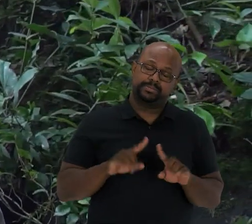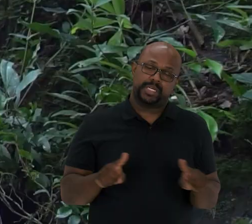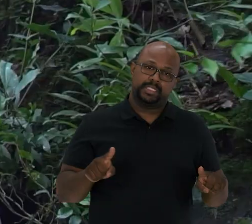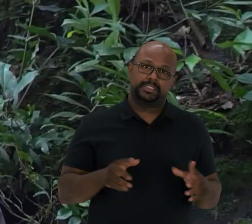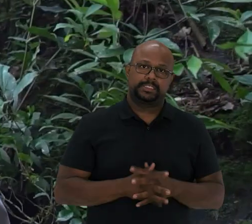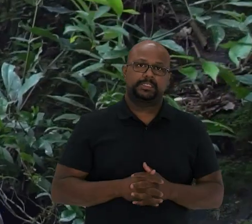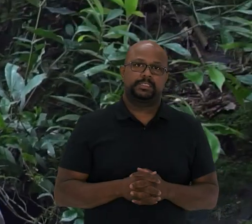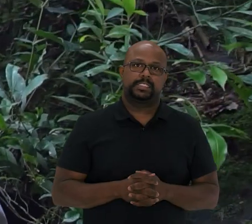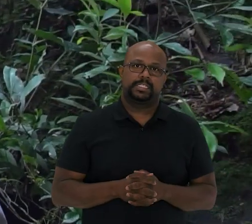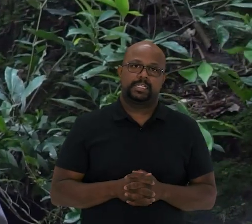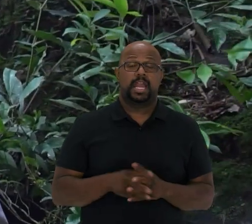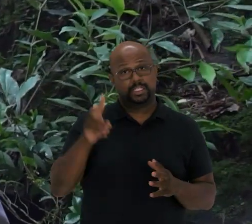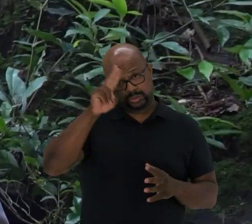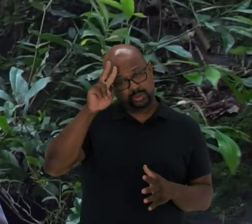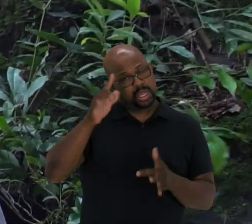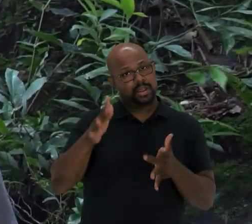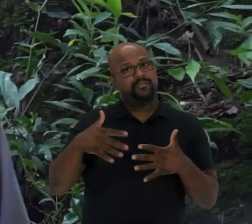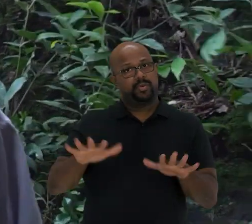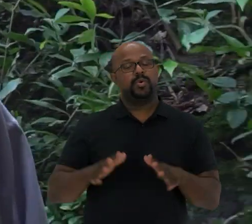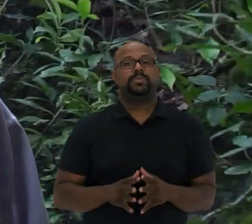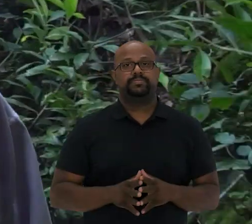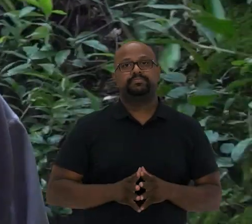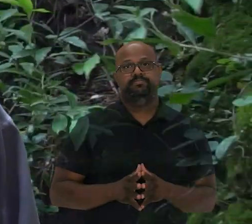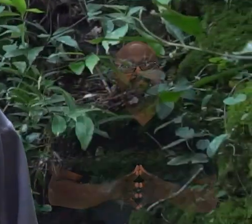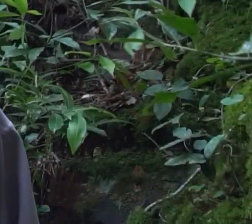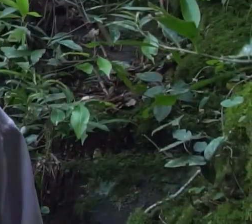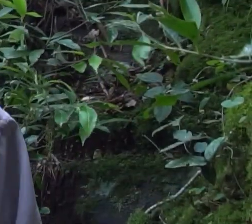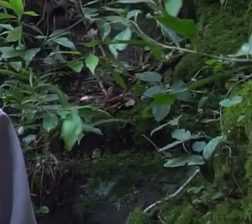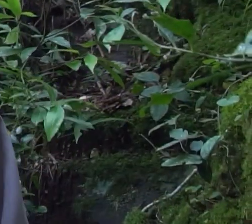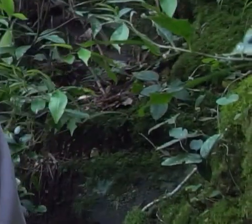metade. Mas a história ficou.